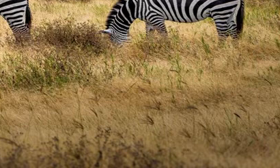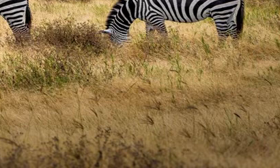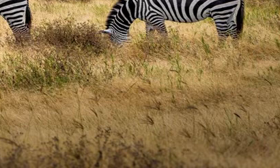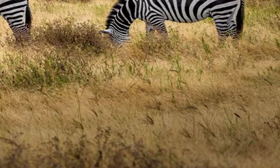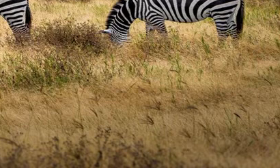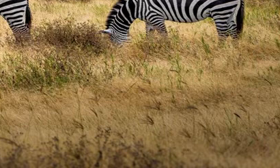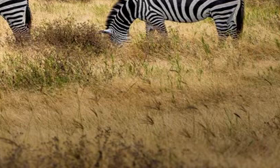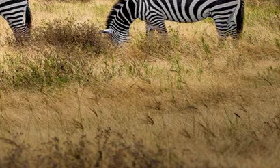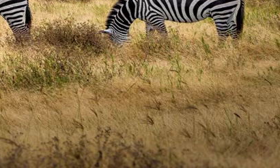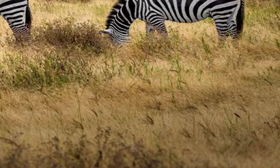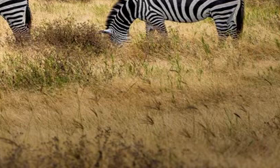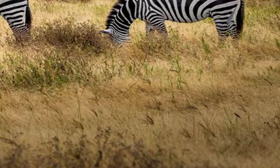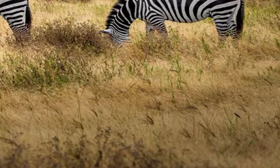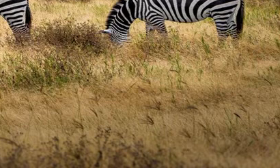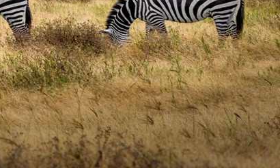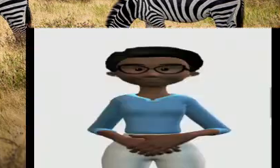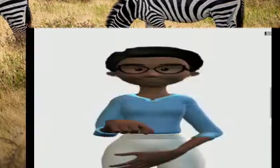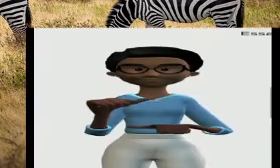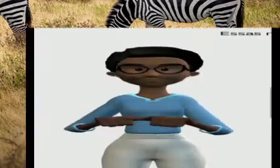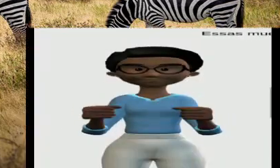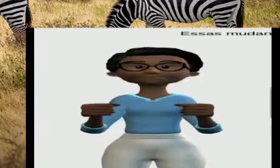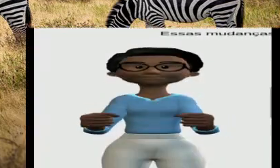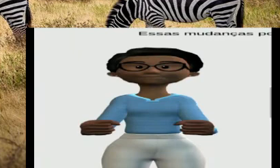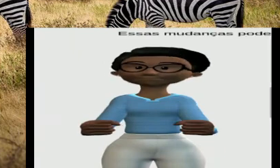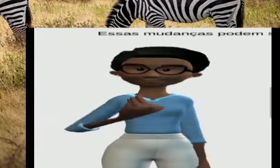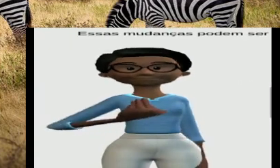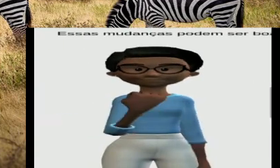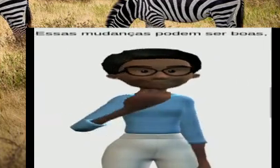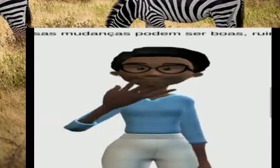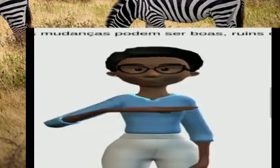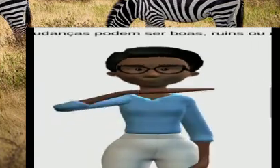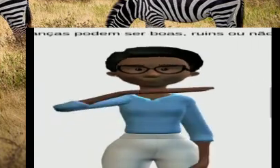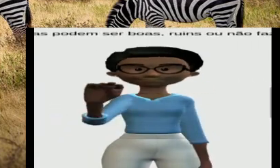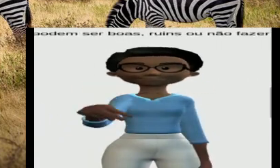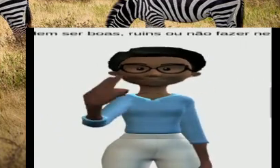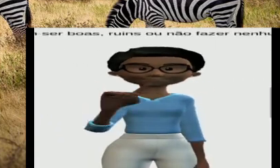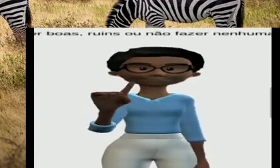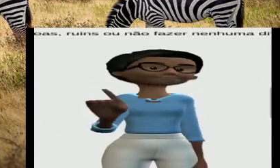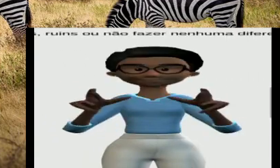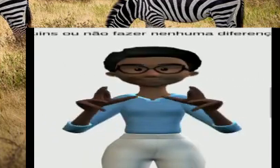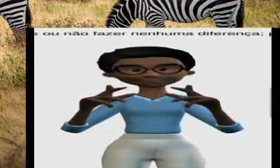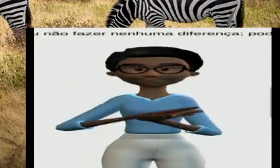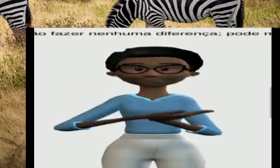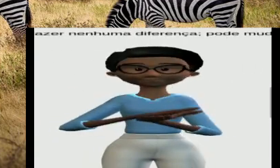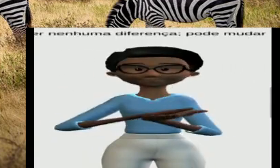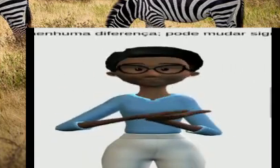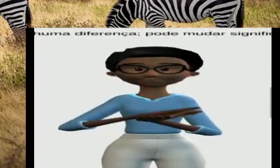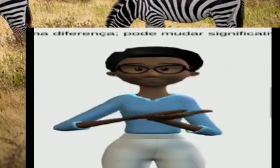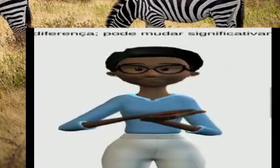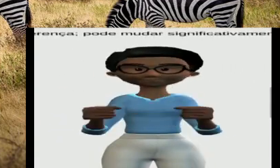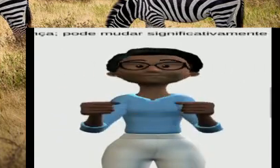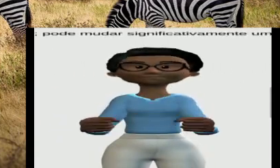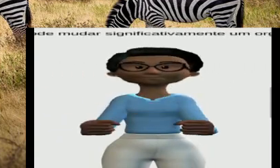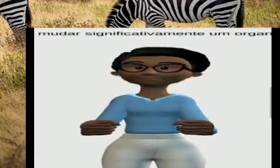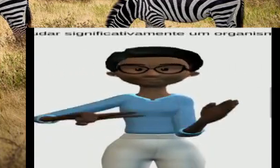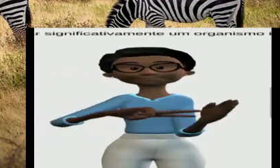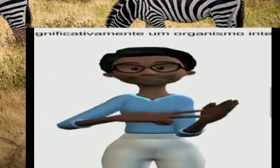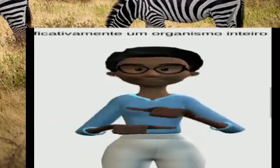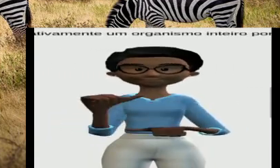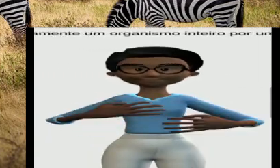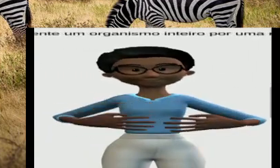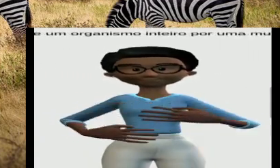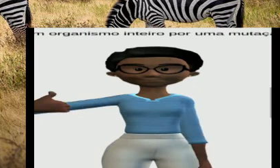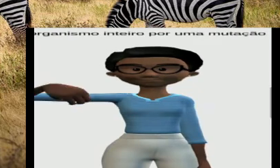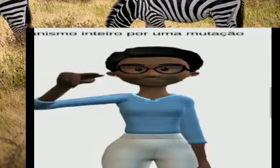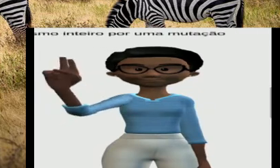feixe de luz ilumina o ambiente. Essas mudanças podem ser boas, ruins ou não fazer nenhuma diferença. Pode